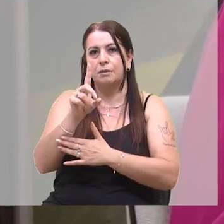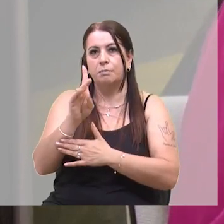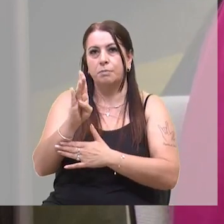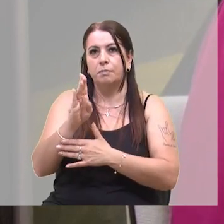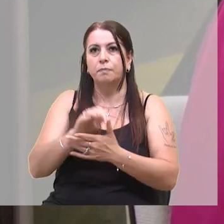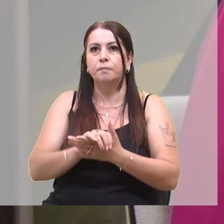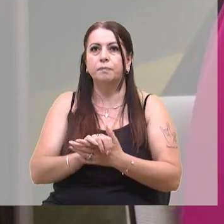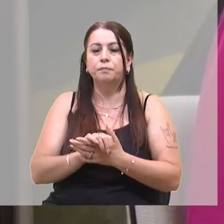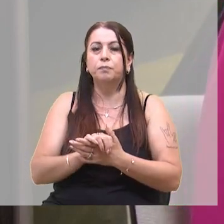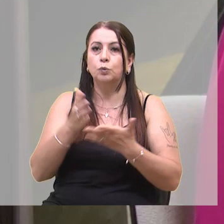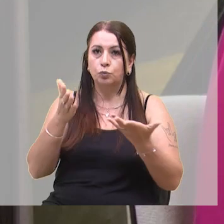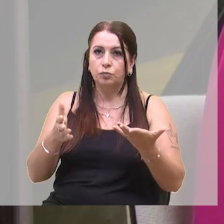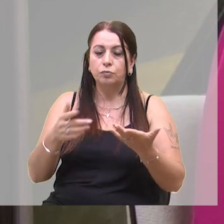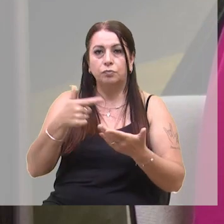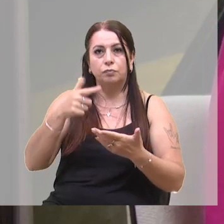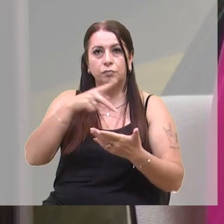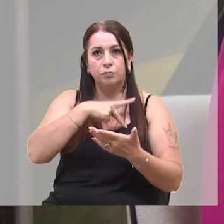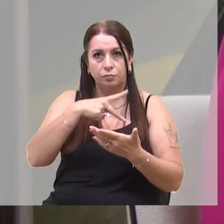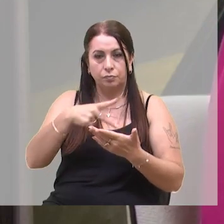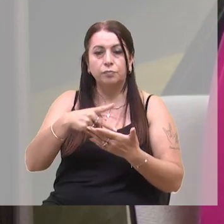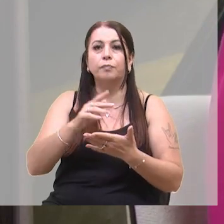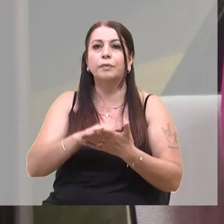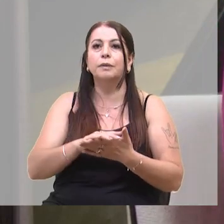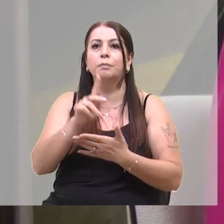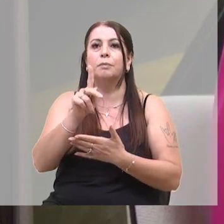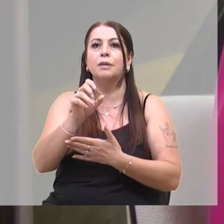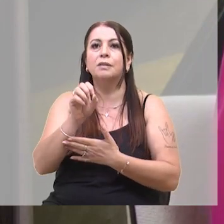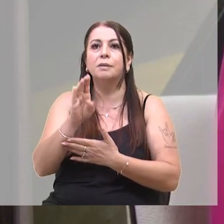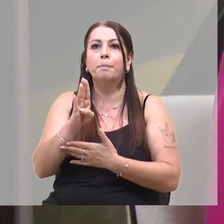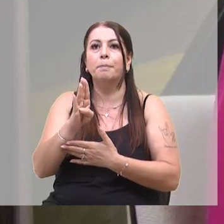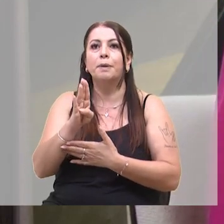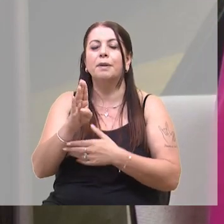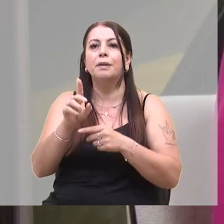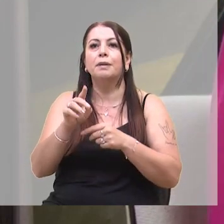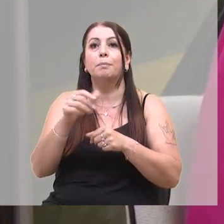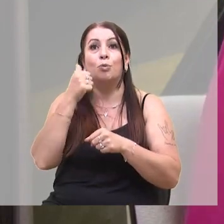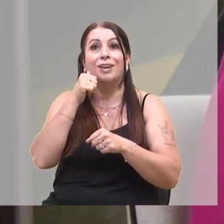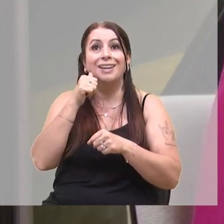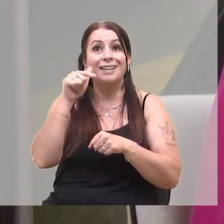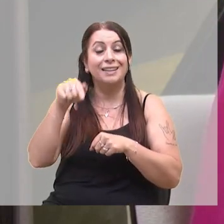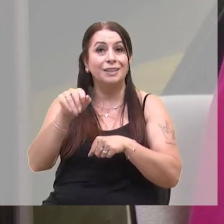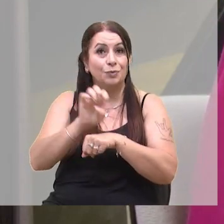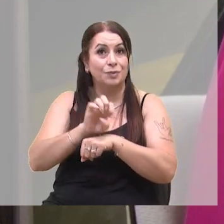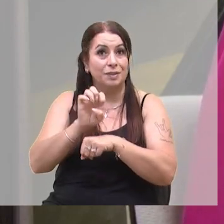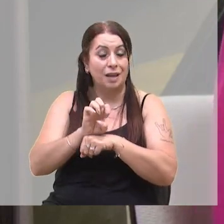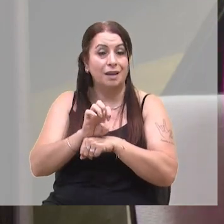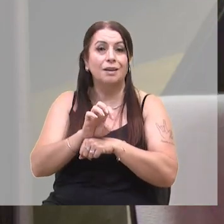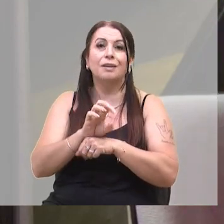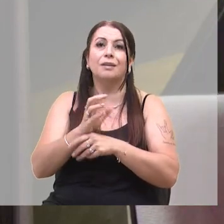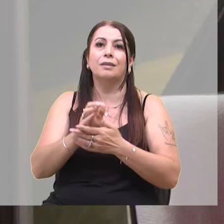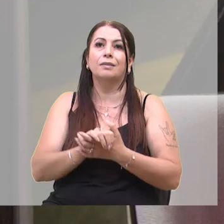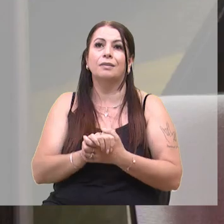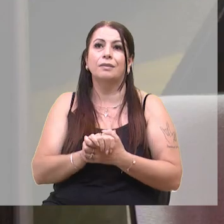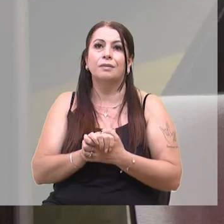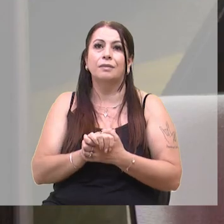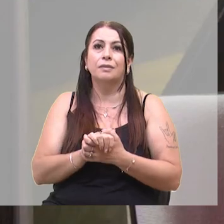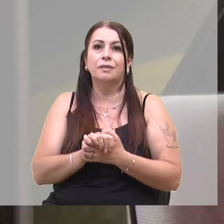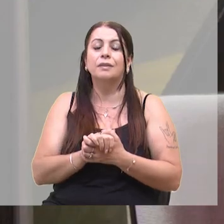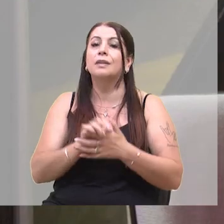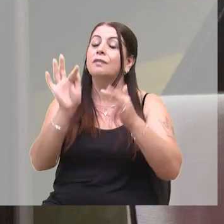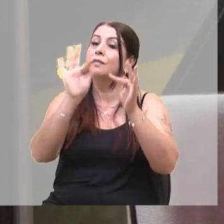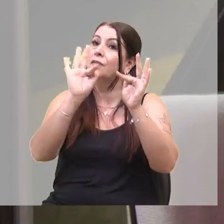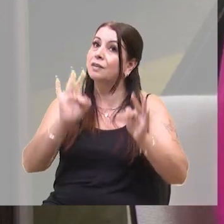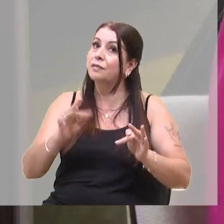cada vez mais, né? E eu me orgulho em dizer que o meu partido, inclusive o PSDB, hoje eu sou vice-presidente, né, do PSDB Mulher